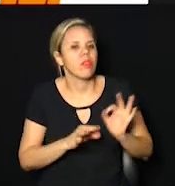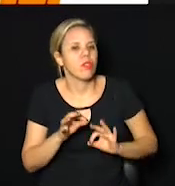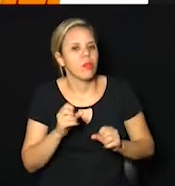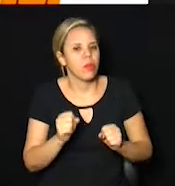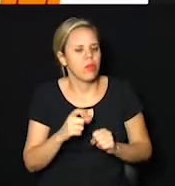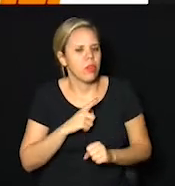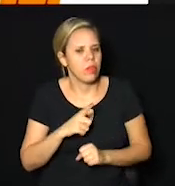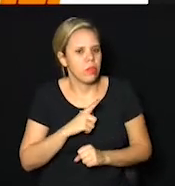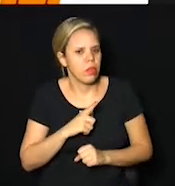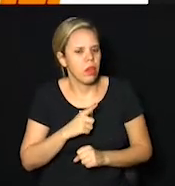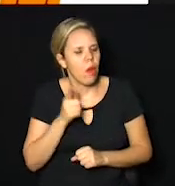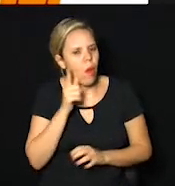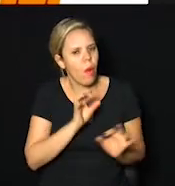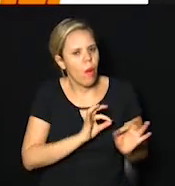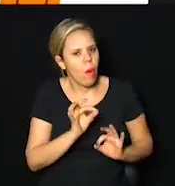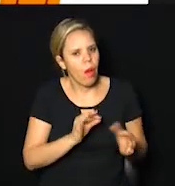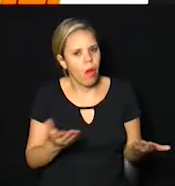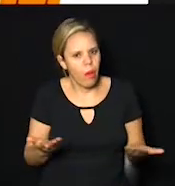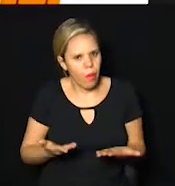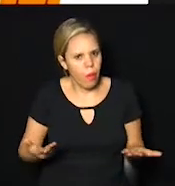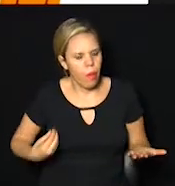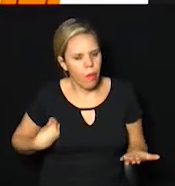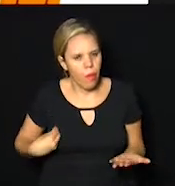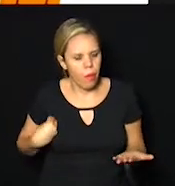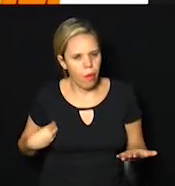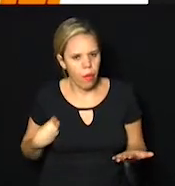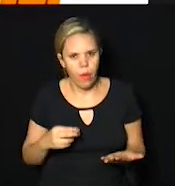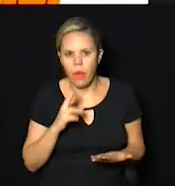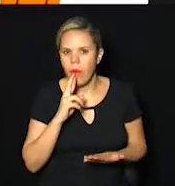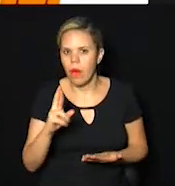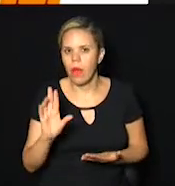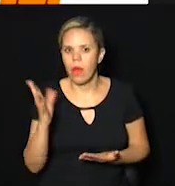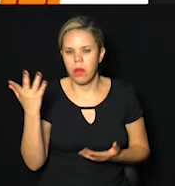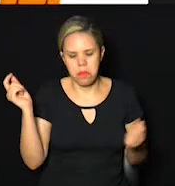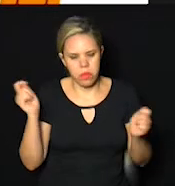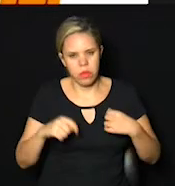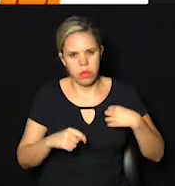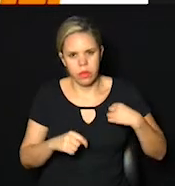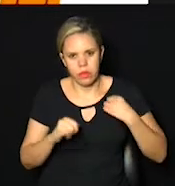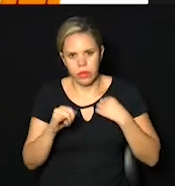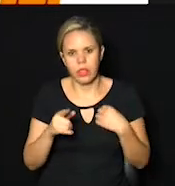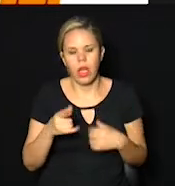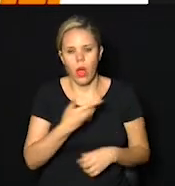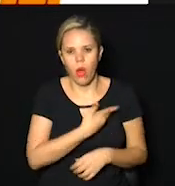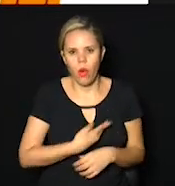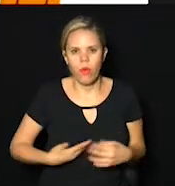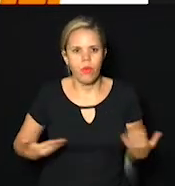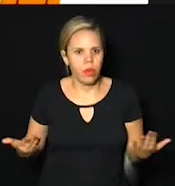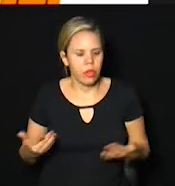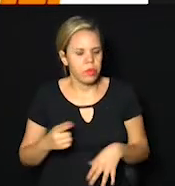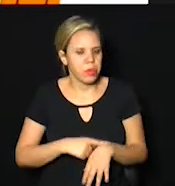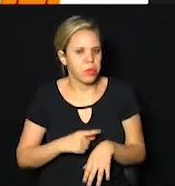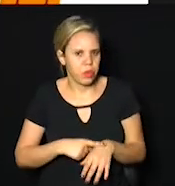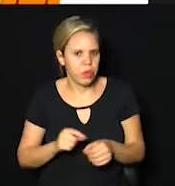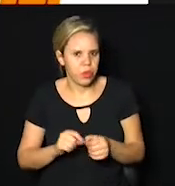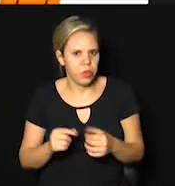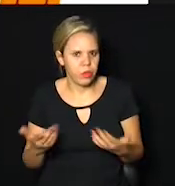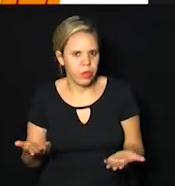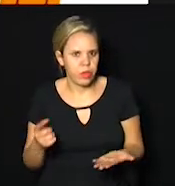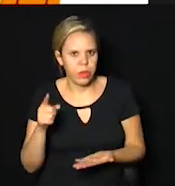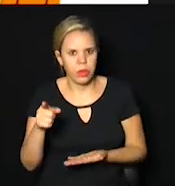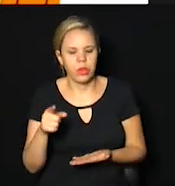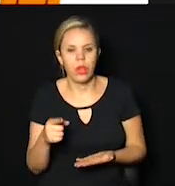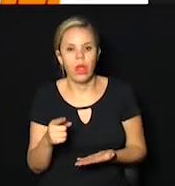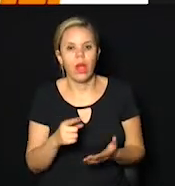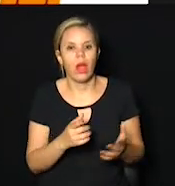está, consegue organizar o presente? Consegue dar respostas para aquilo que é possível? Se você é governo neste momento, você está fazendo? Se você é oposição, você